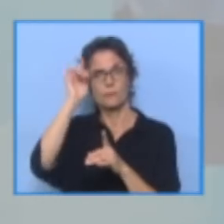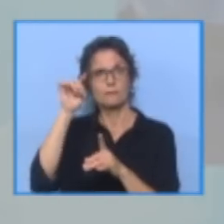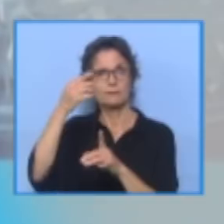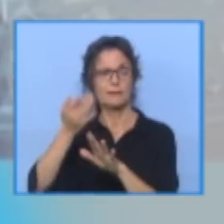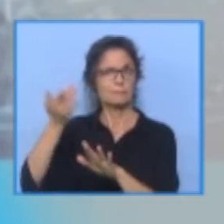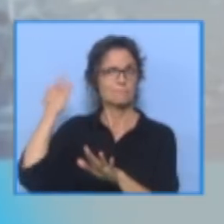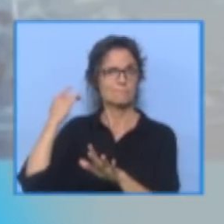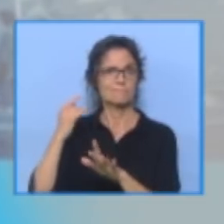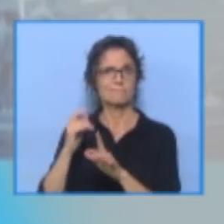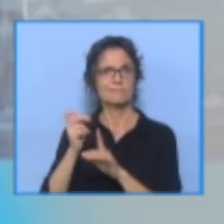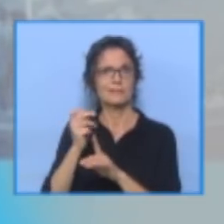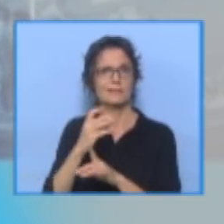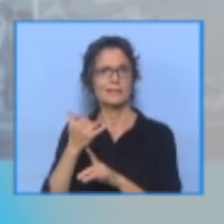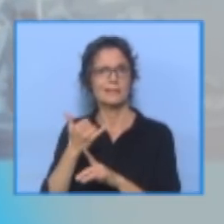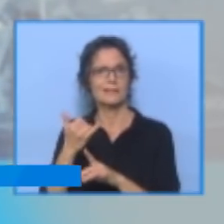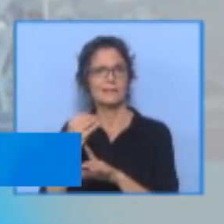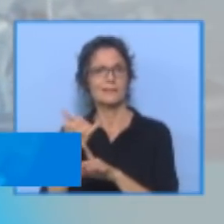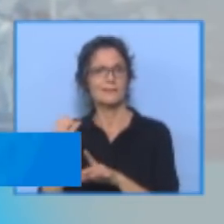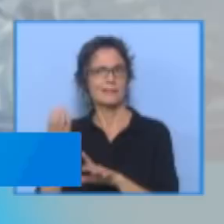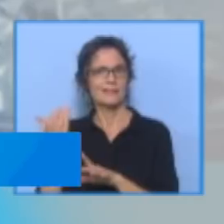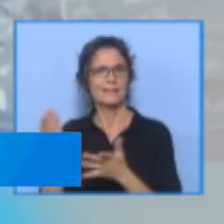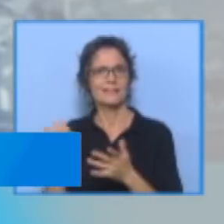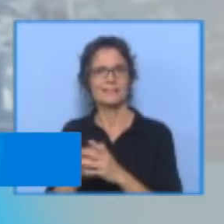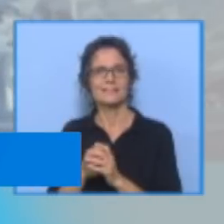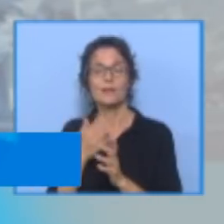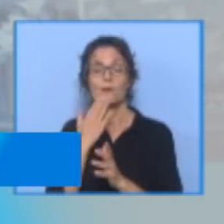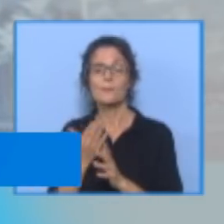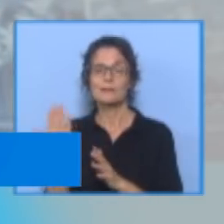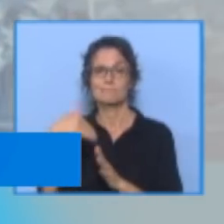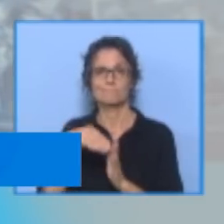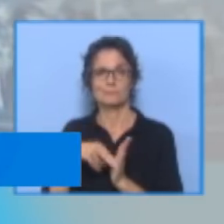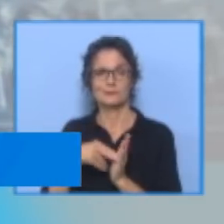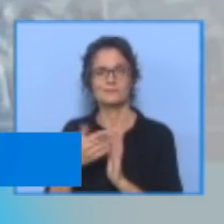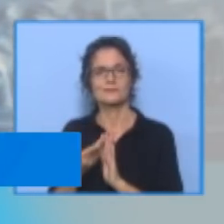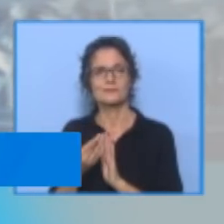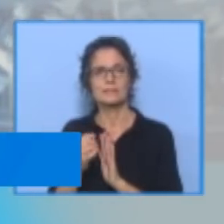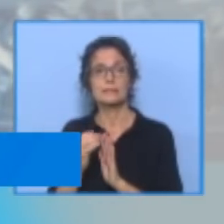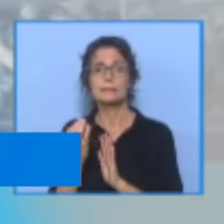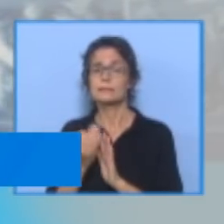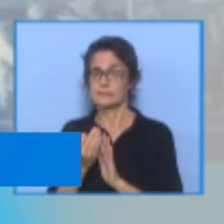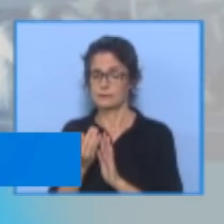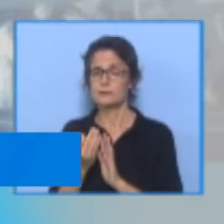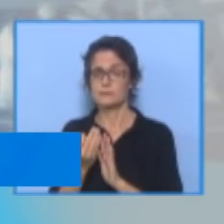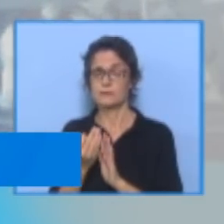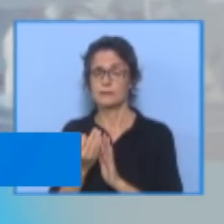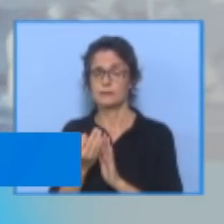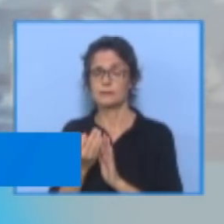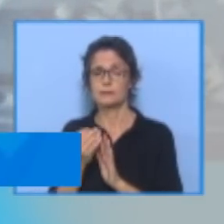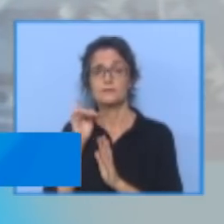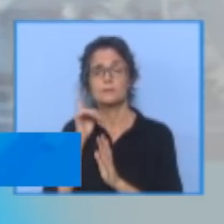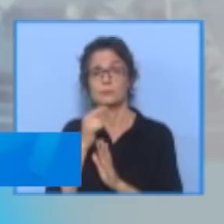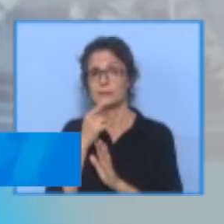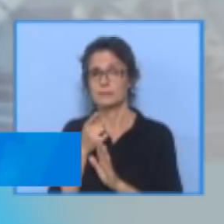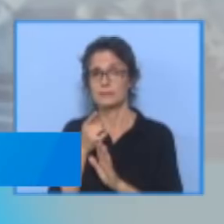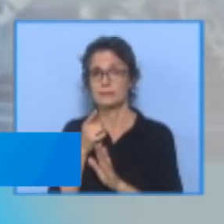anos? Olá, Paulo, e obrigado pelo convite. E é importante, de fato, referir este